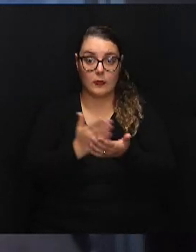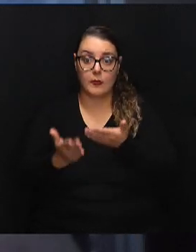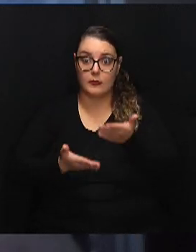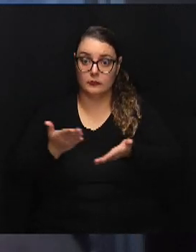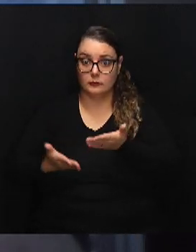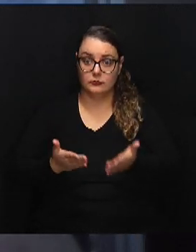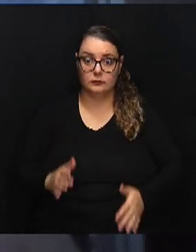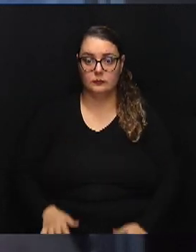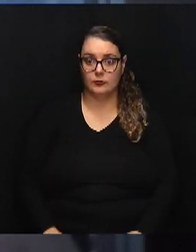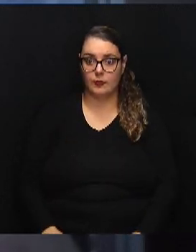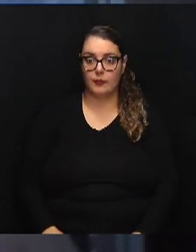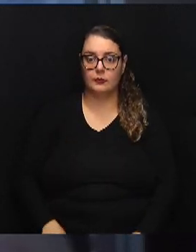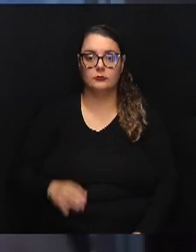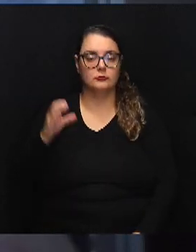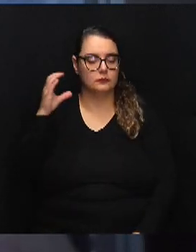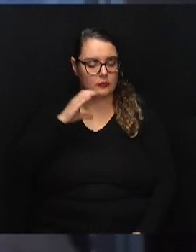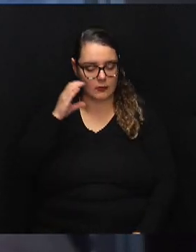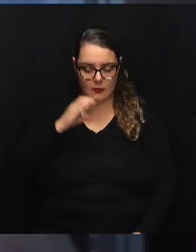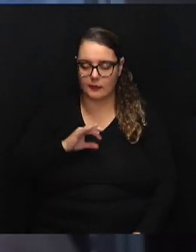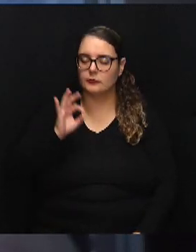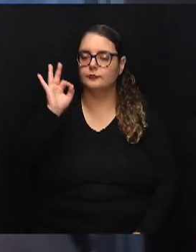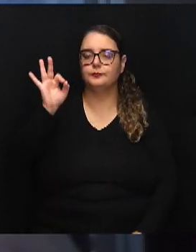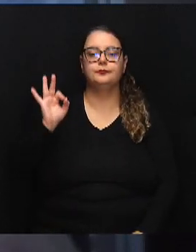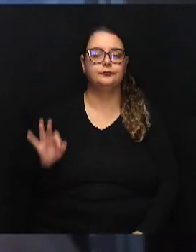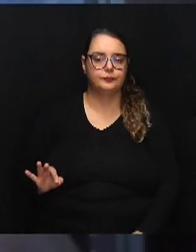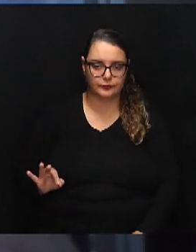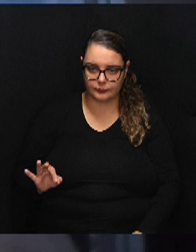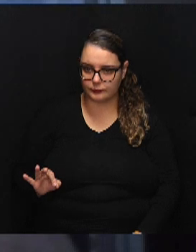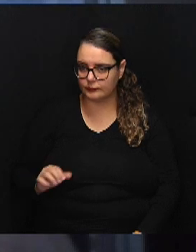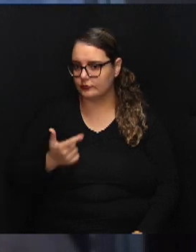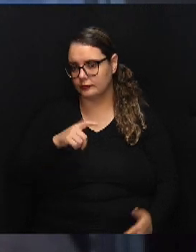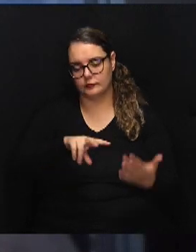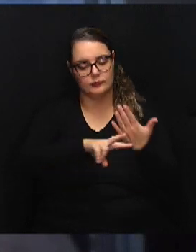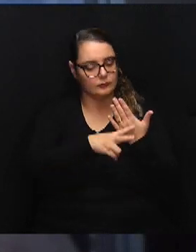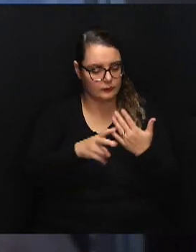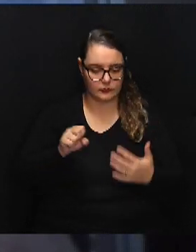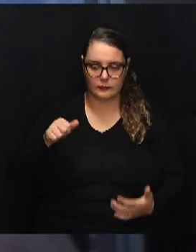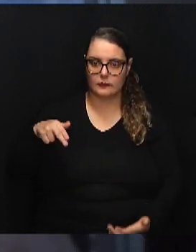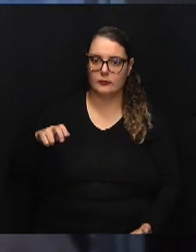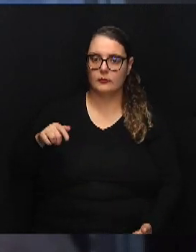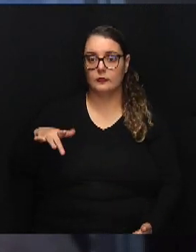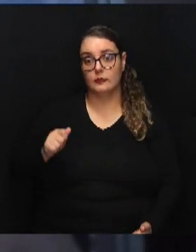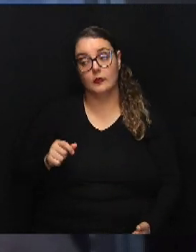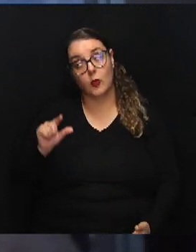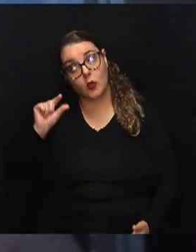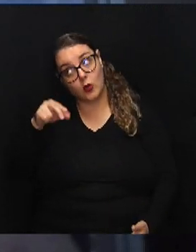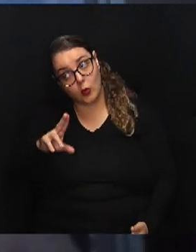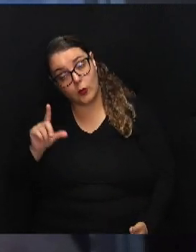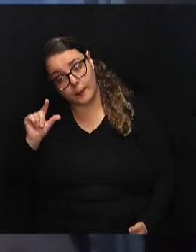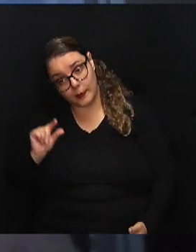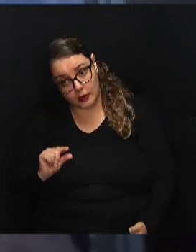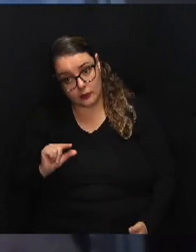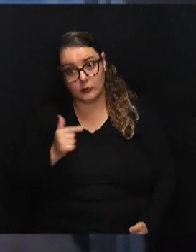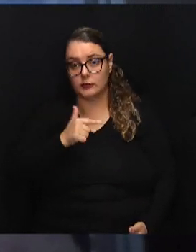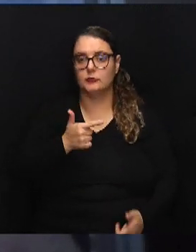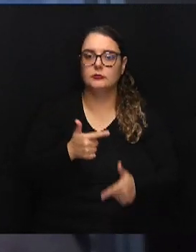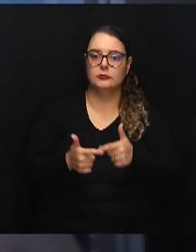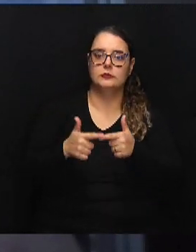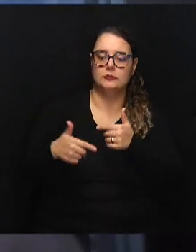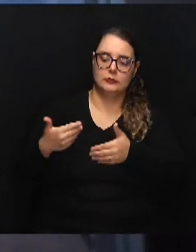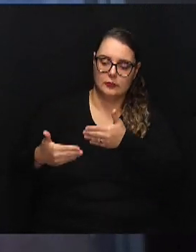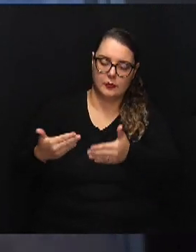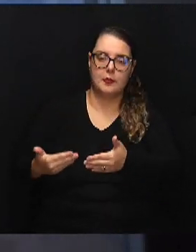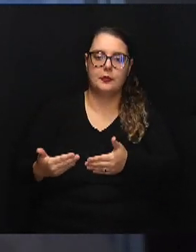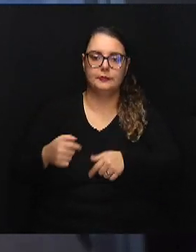tratamento, mais chance a gente tem de ficar sem sequelas ou com sequelas mínimas, né, que o paciente não tenha nenhum problema ao longo